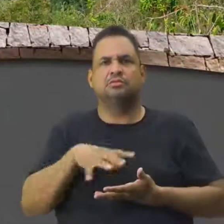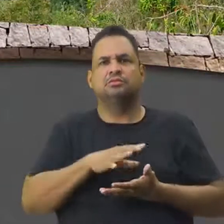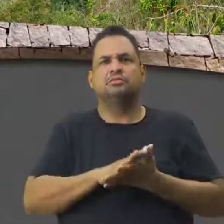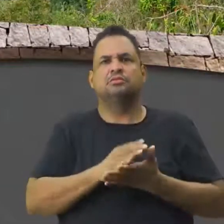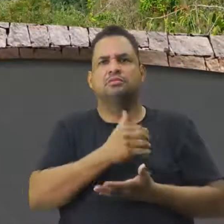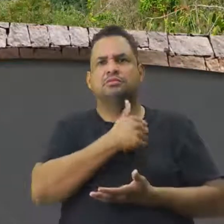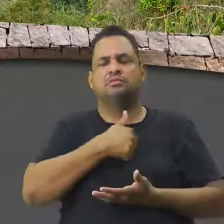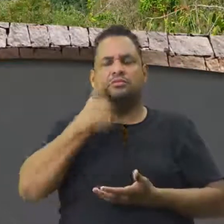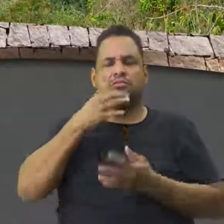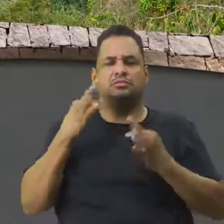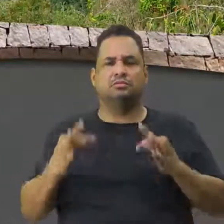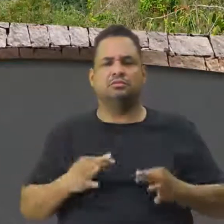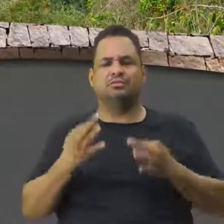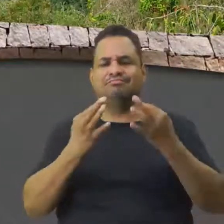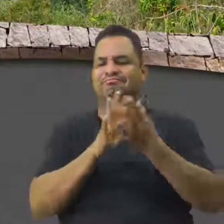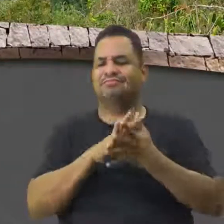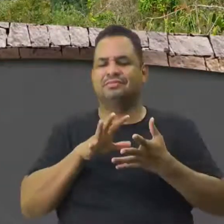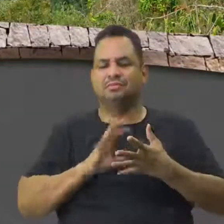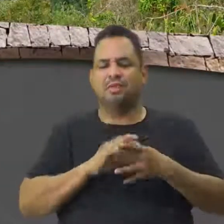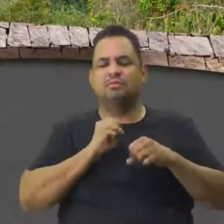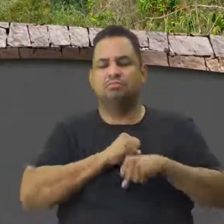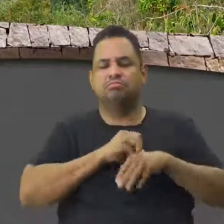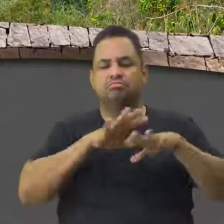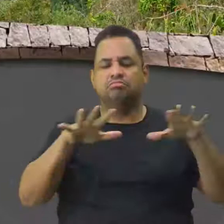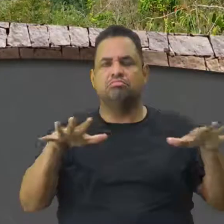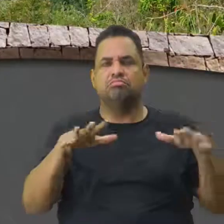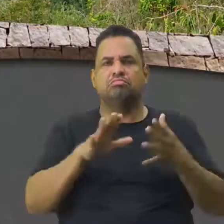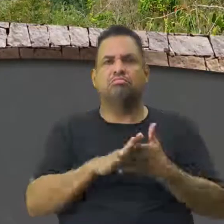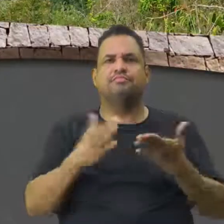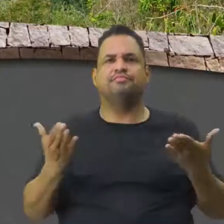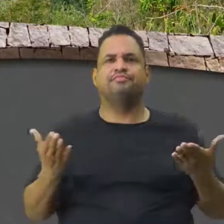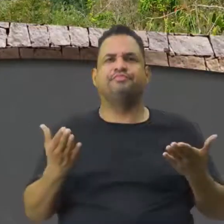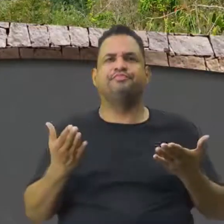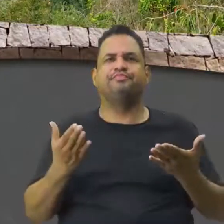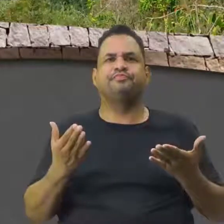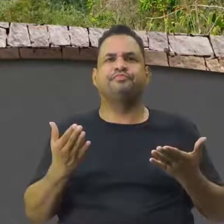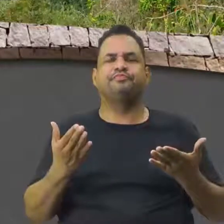melhores tecnologias não cobrem. Portanto, quem são os grandes